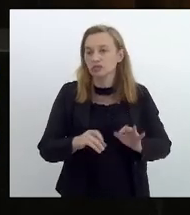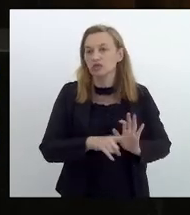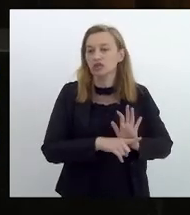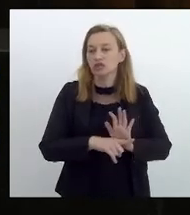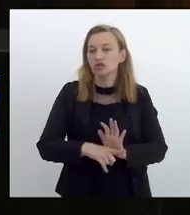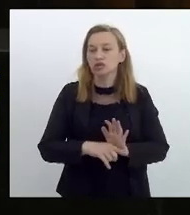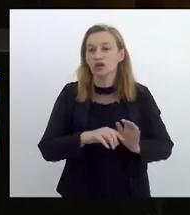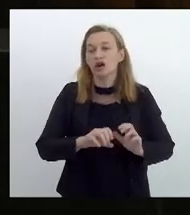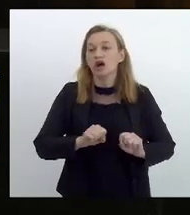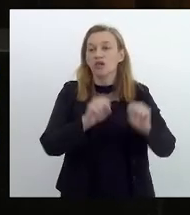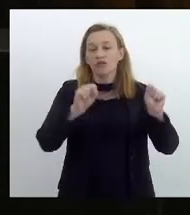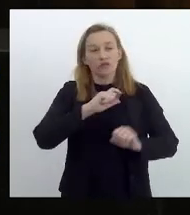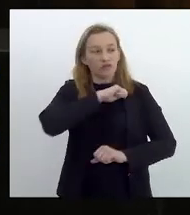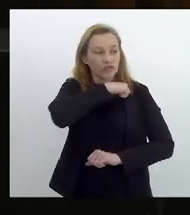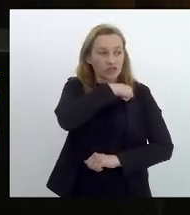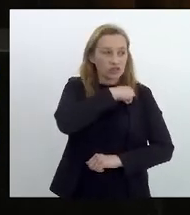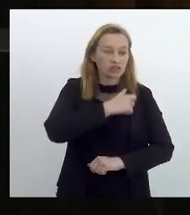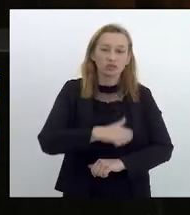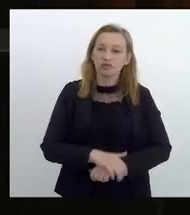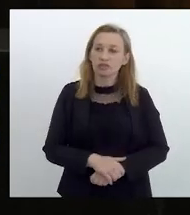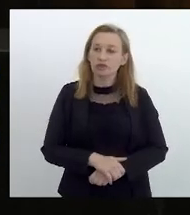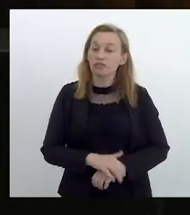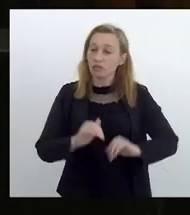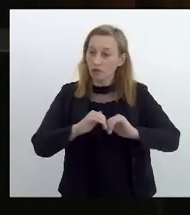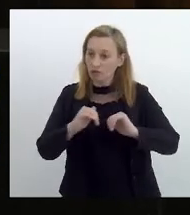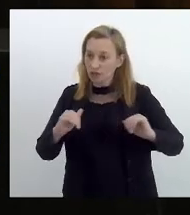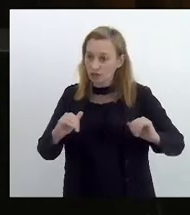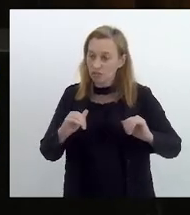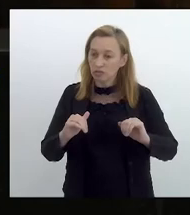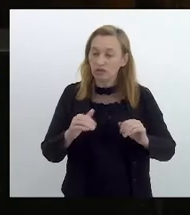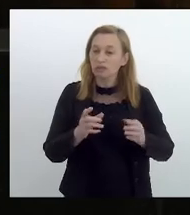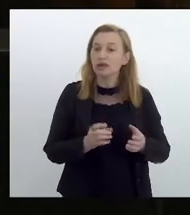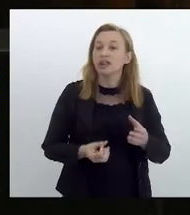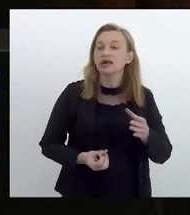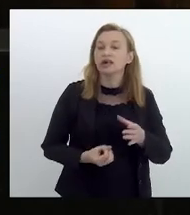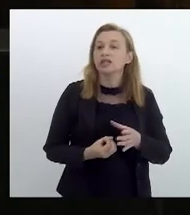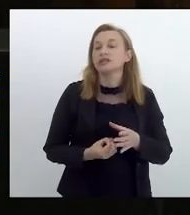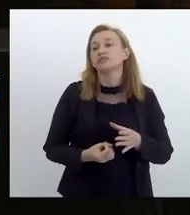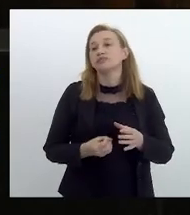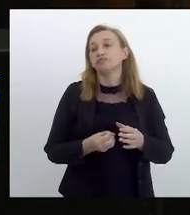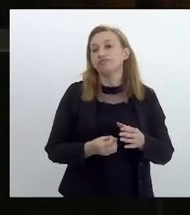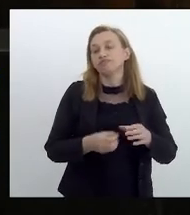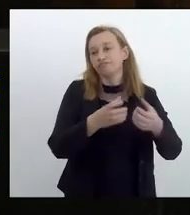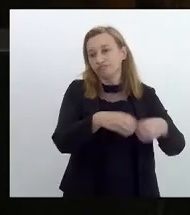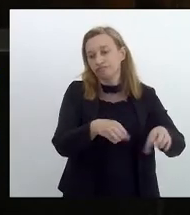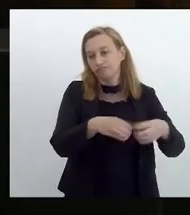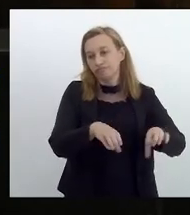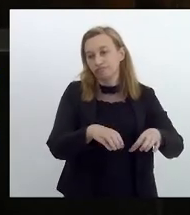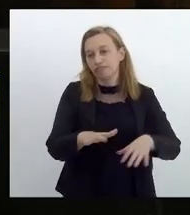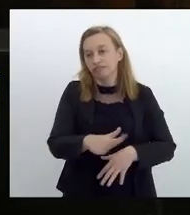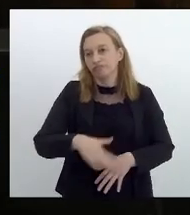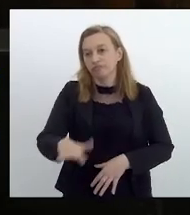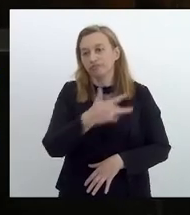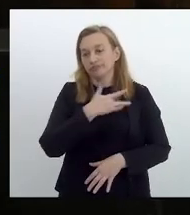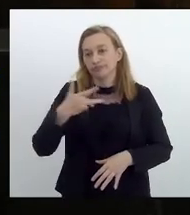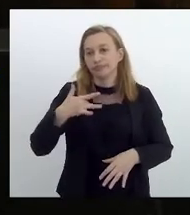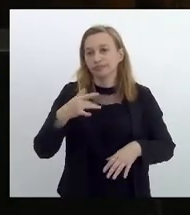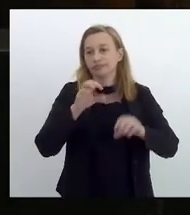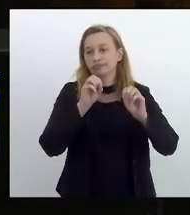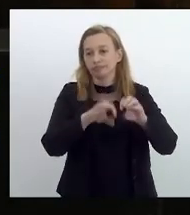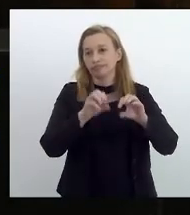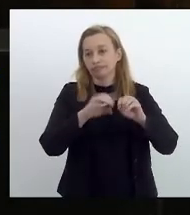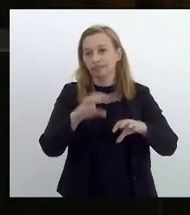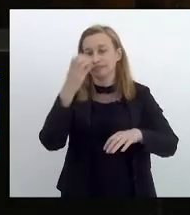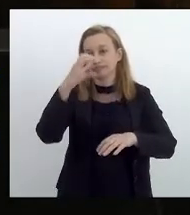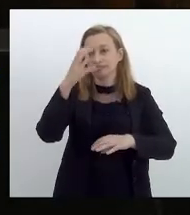o afastamento da vedação para realização do concurso público nas áreas da saúde educação ciência e